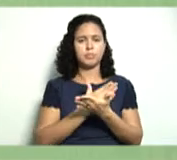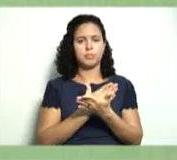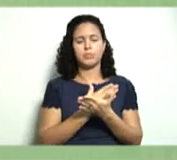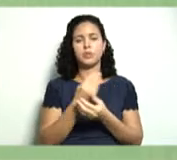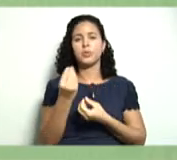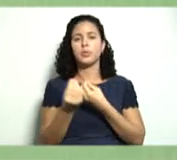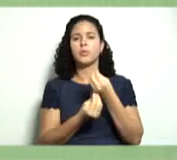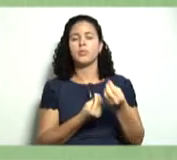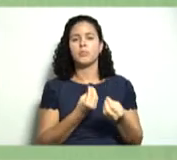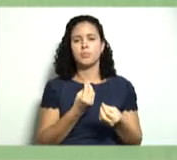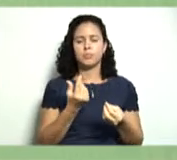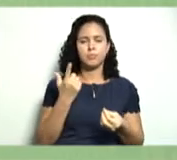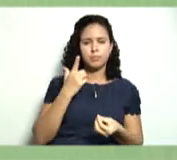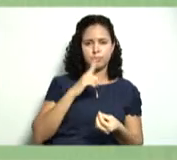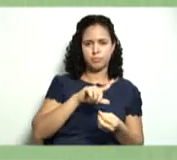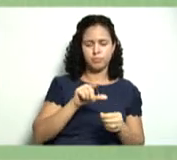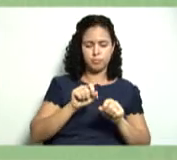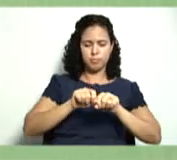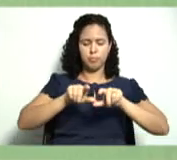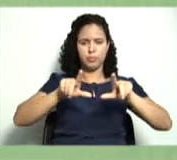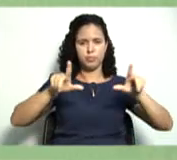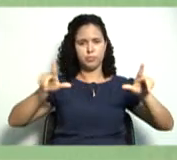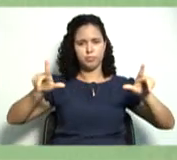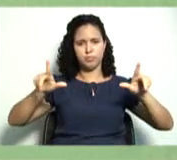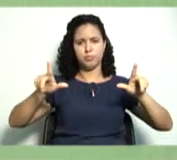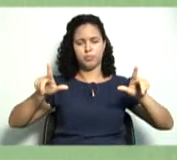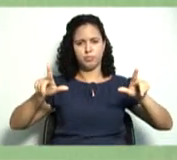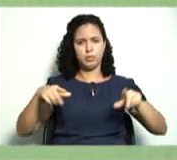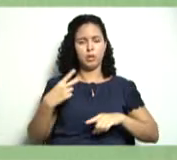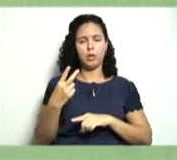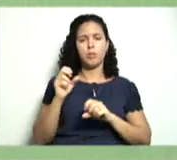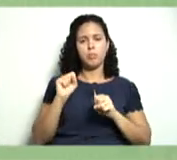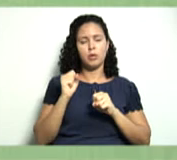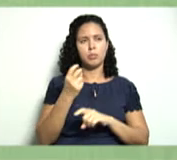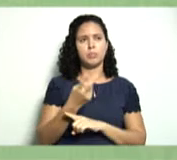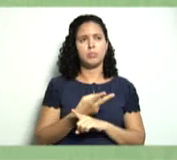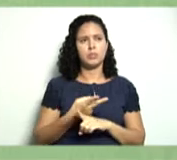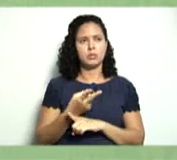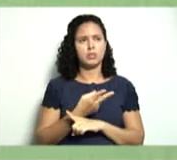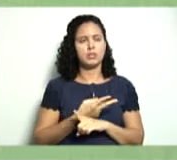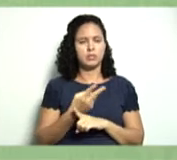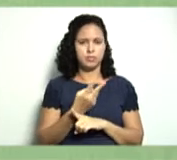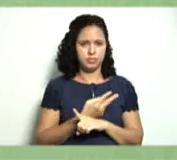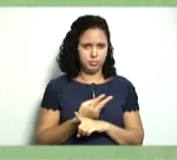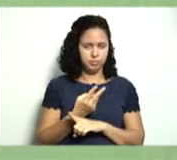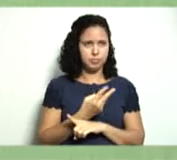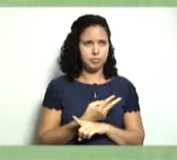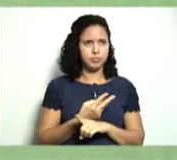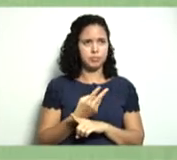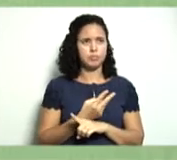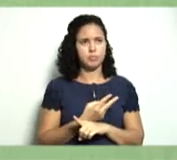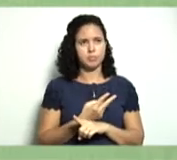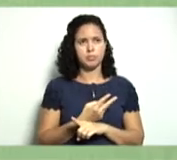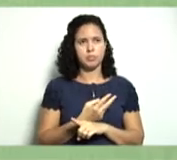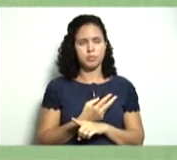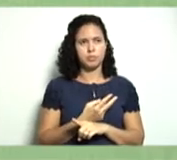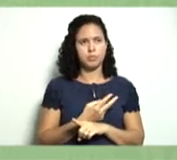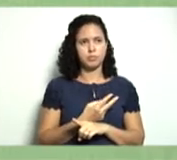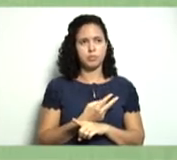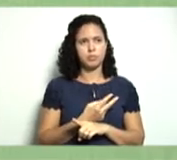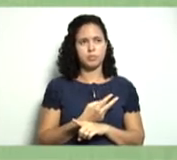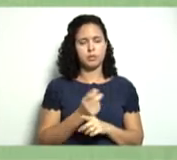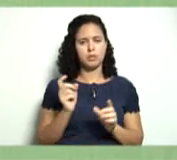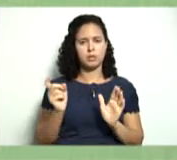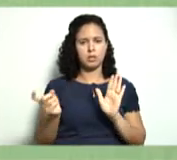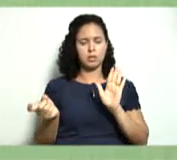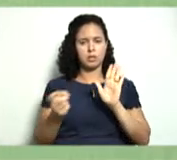abrir né quando você pode buscar o software aqui pelo software de busca ou clicar